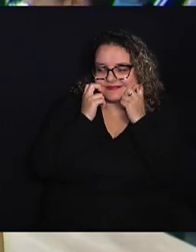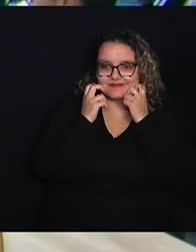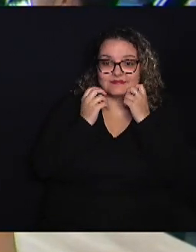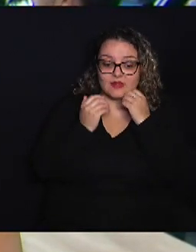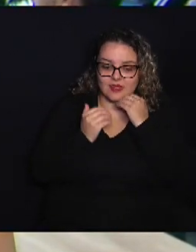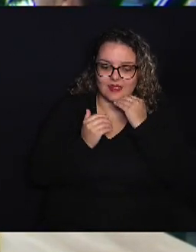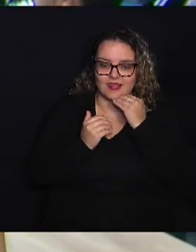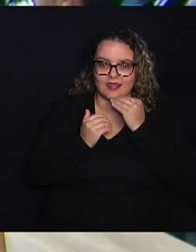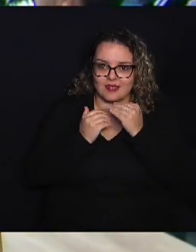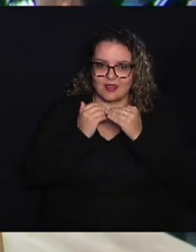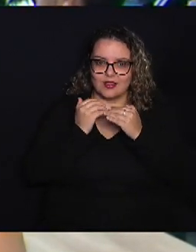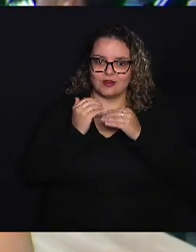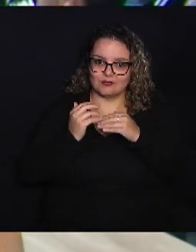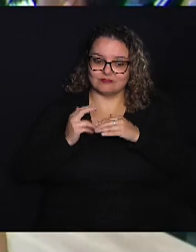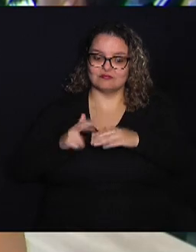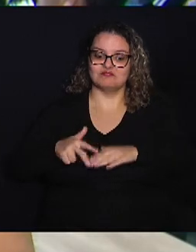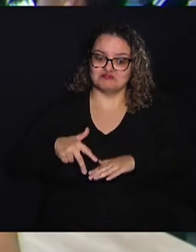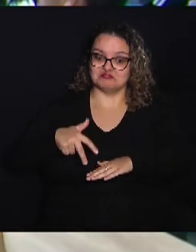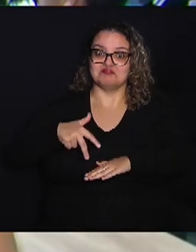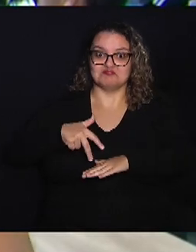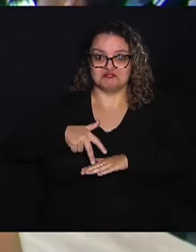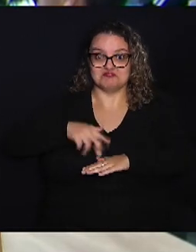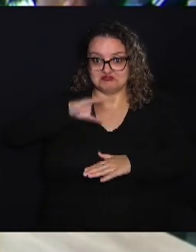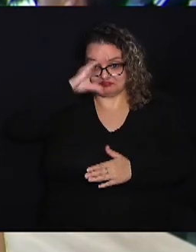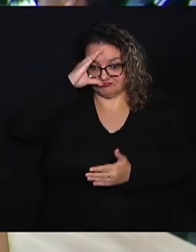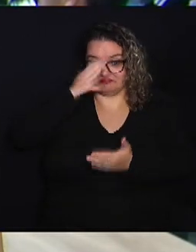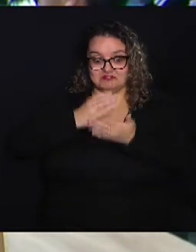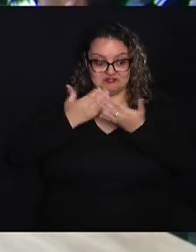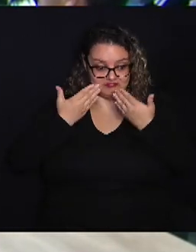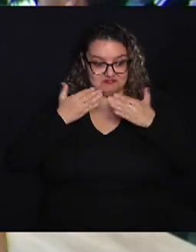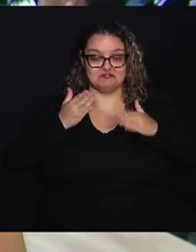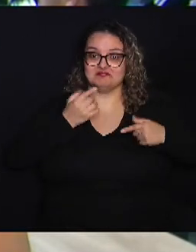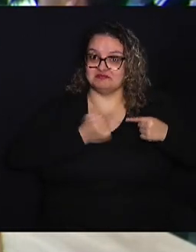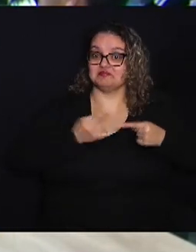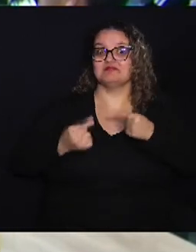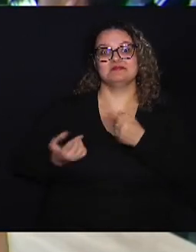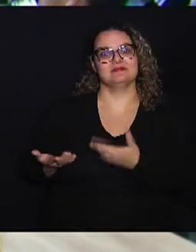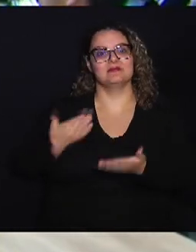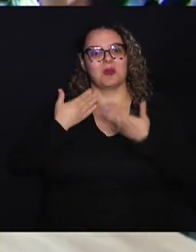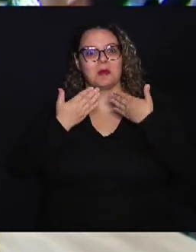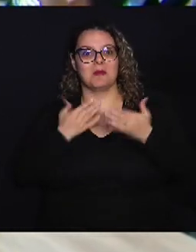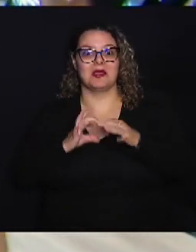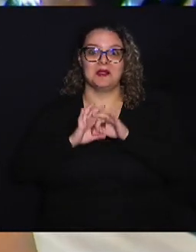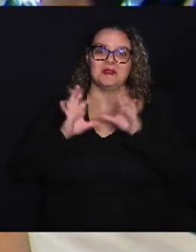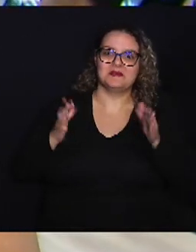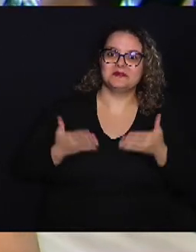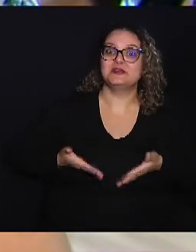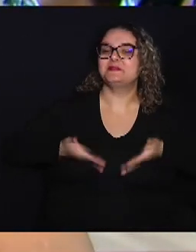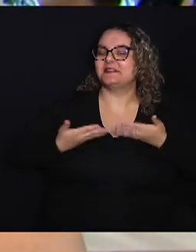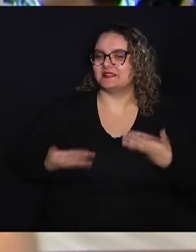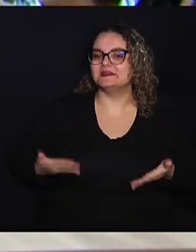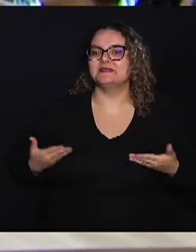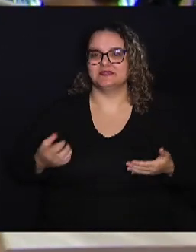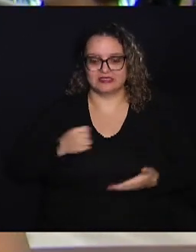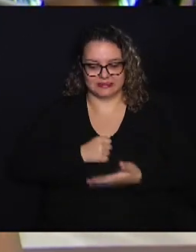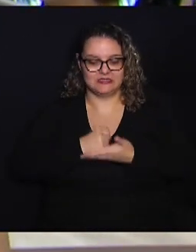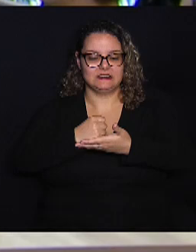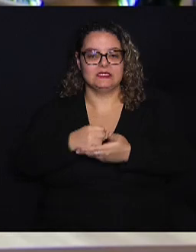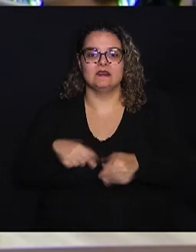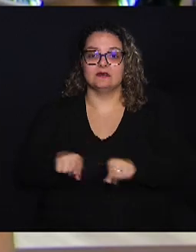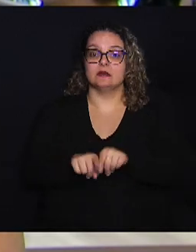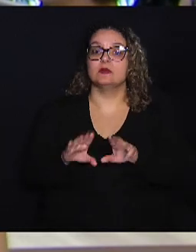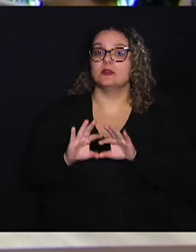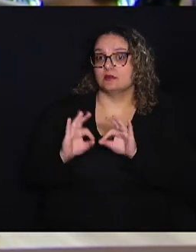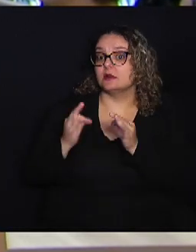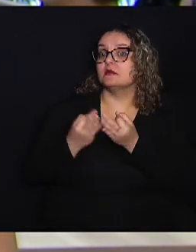evoluindo, eles saem daqui totalmente abertos a debates, a discussões entre eles, inclusive levam, né, para os seus